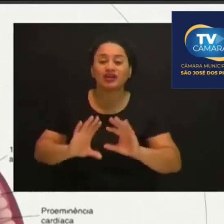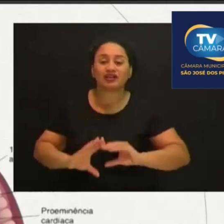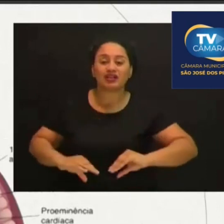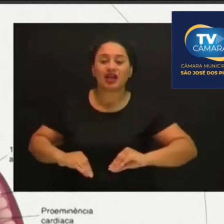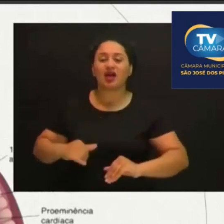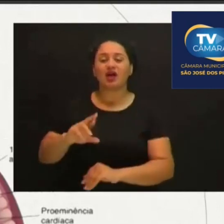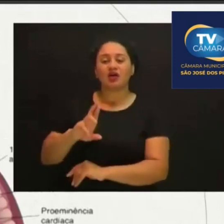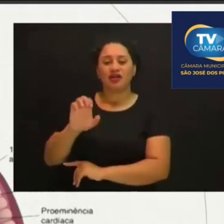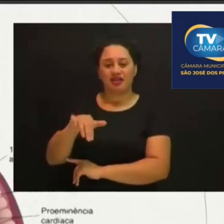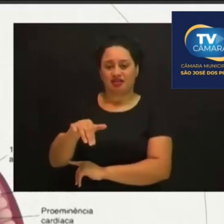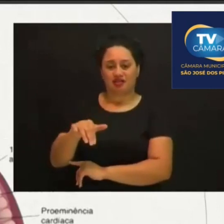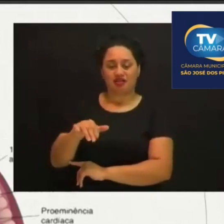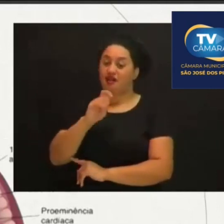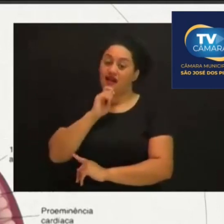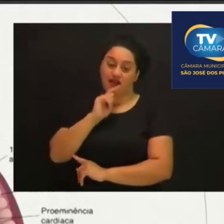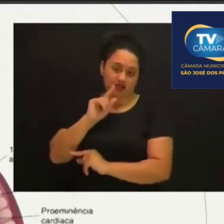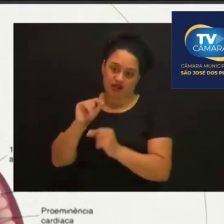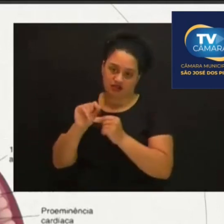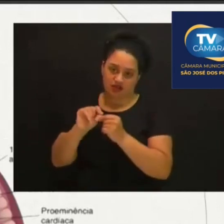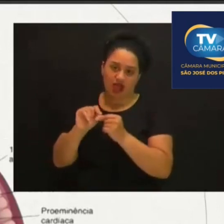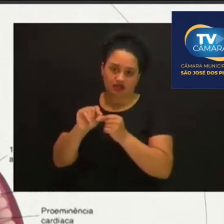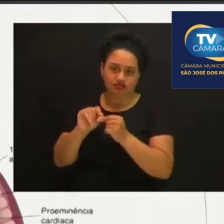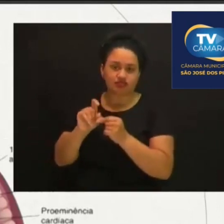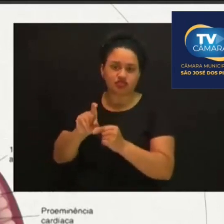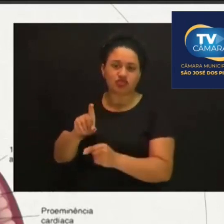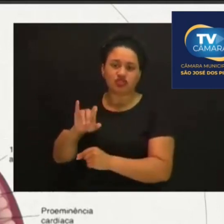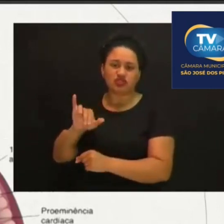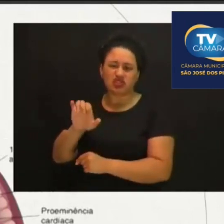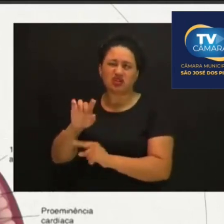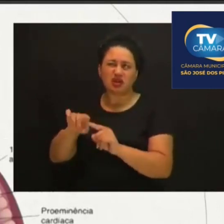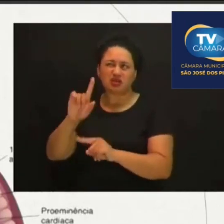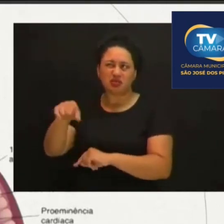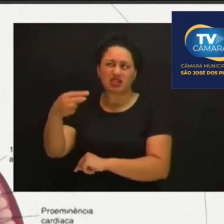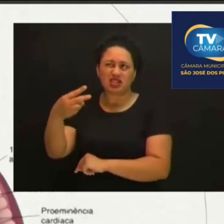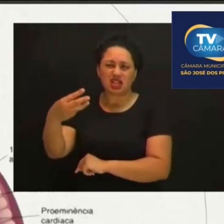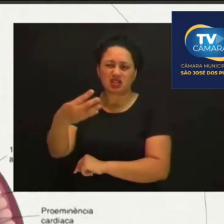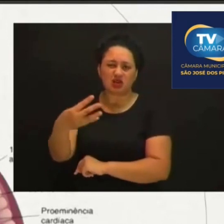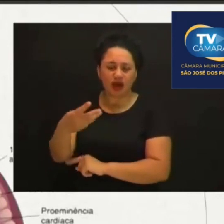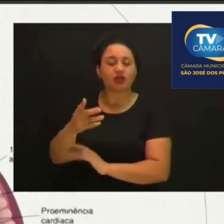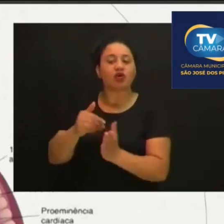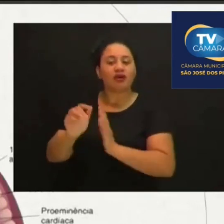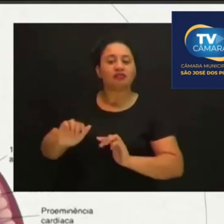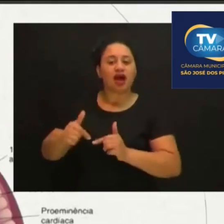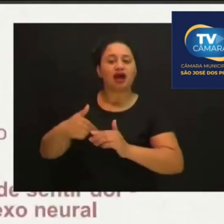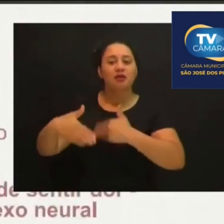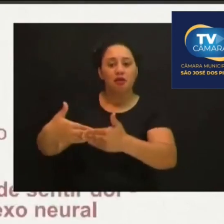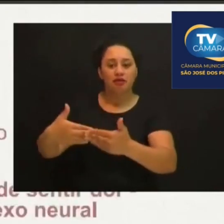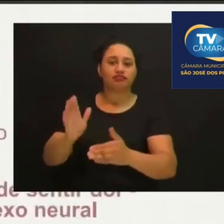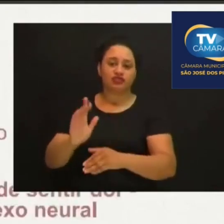não funciona, ainda não produz urina. Mas daqui 4 semanas ele vai começar a funcionar.